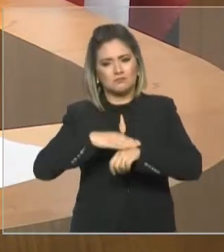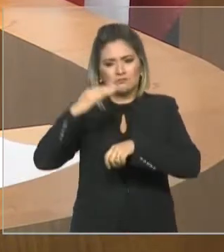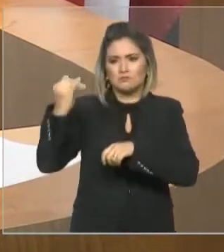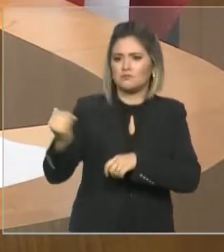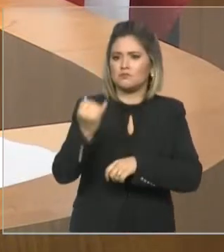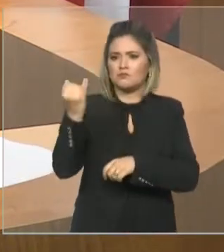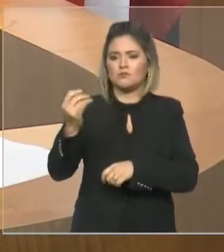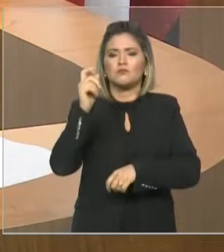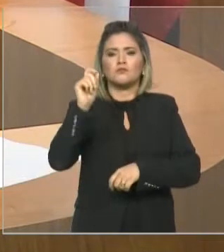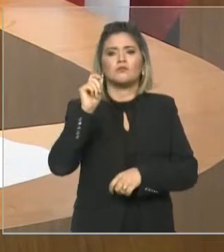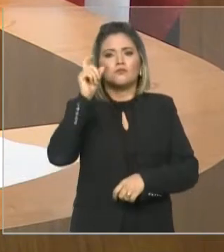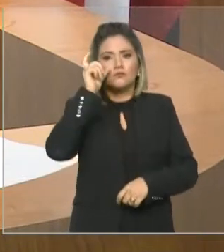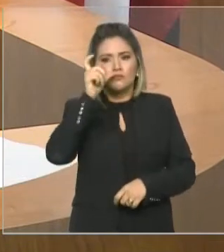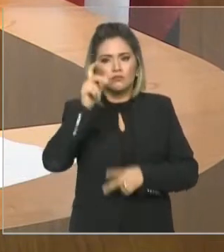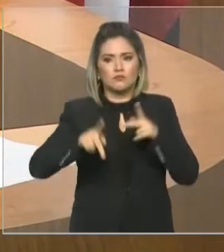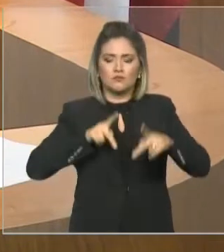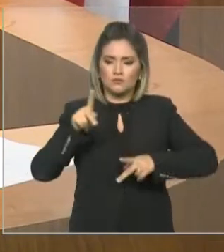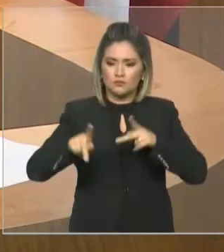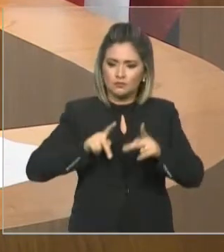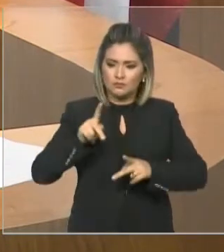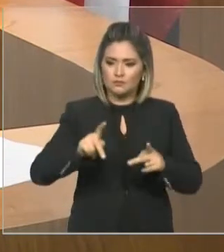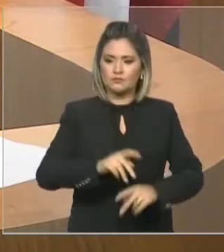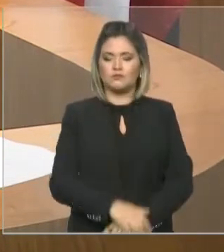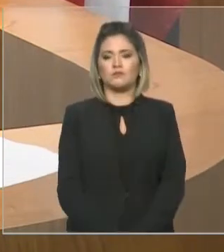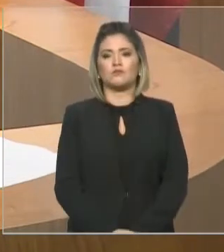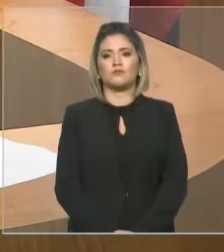aqui faço